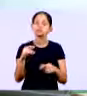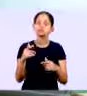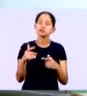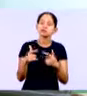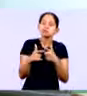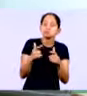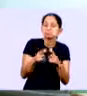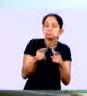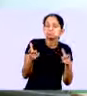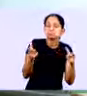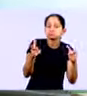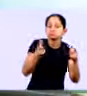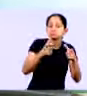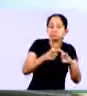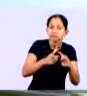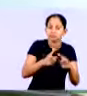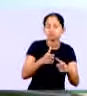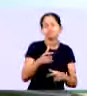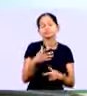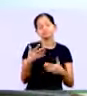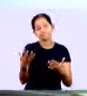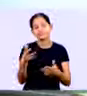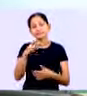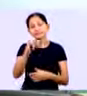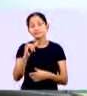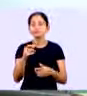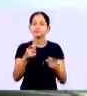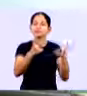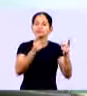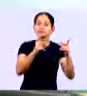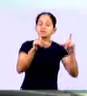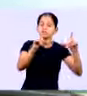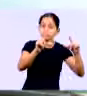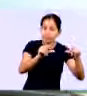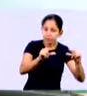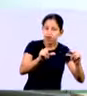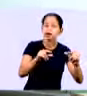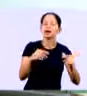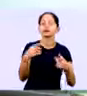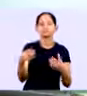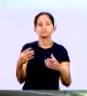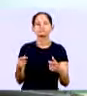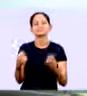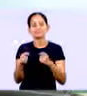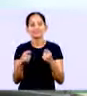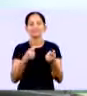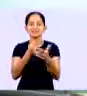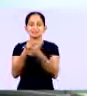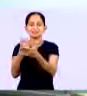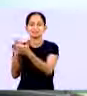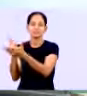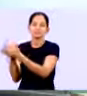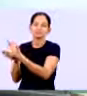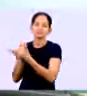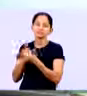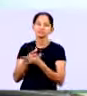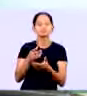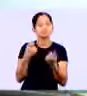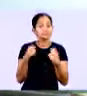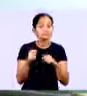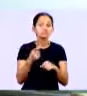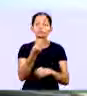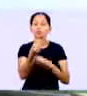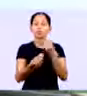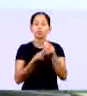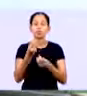uma redução. Por quê? Porque se entrar menos recursos, você tem compromissos a pagar, você vai ter que arrumar recursos para poder cobrir isso. Então